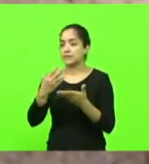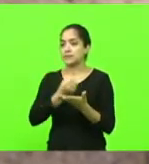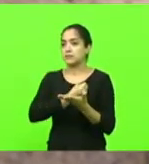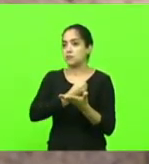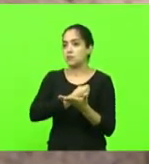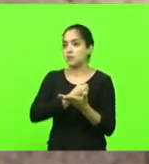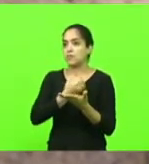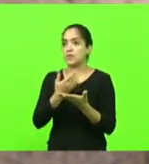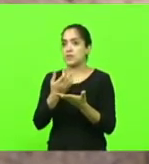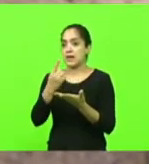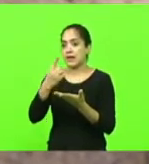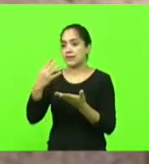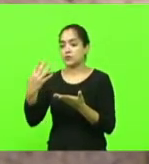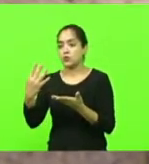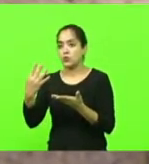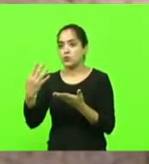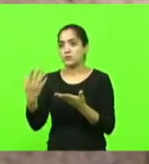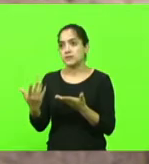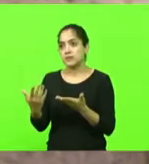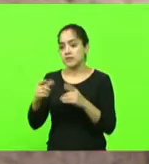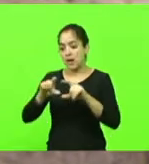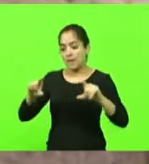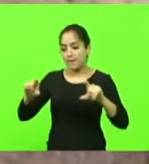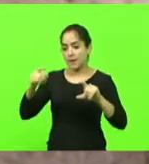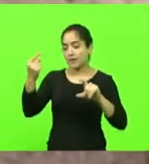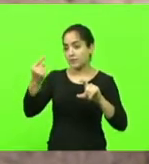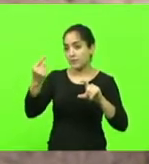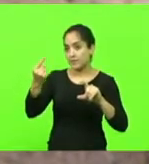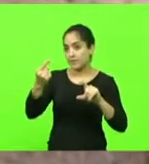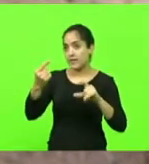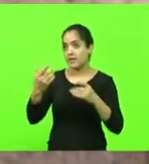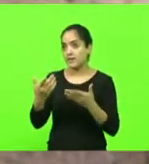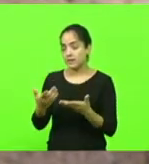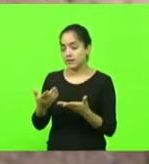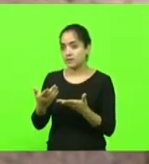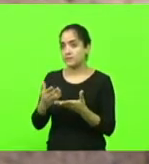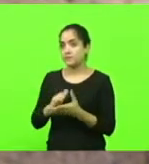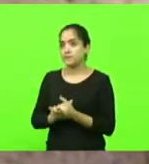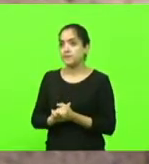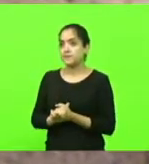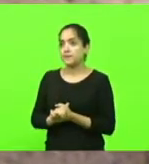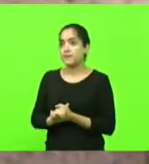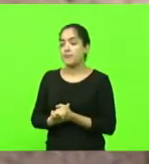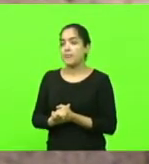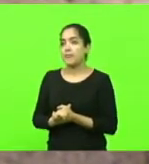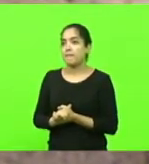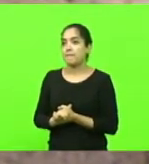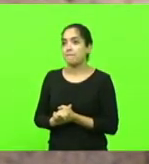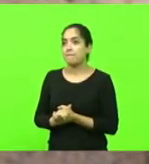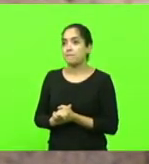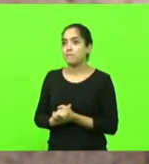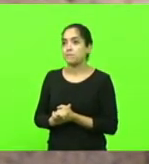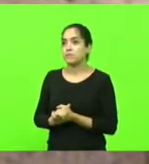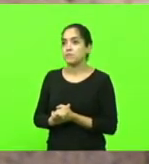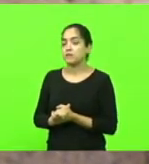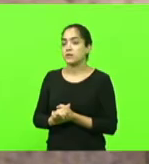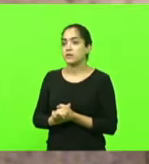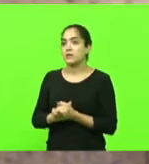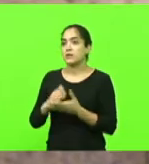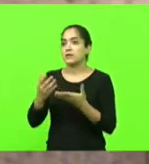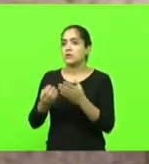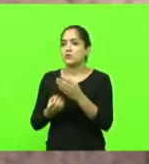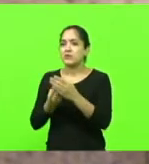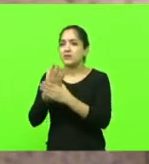então a 14, o parágrafo 1º também da normativa seguinte. Ou seja, criaram